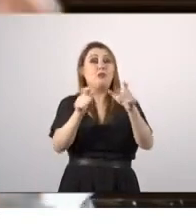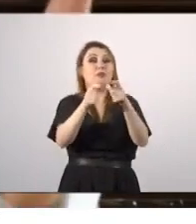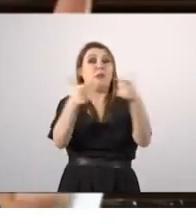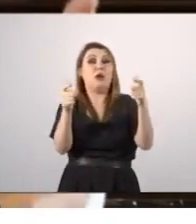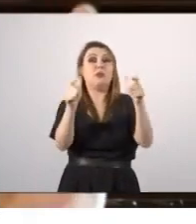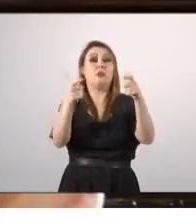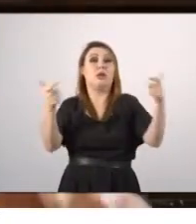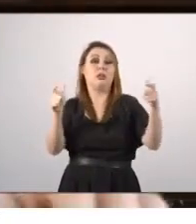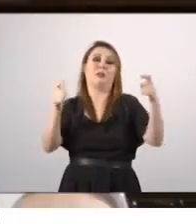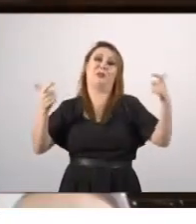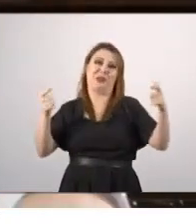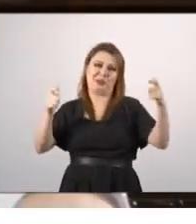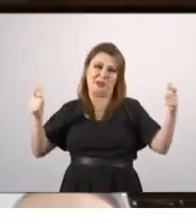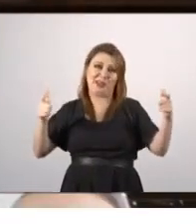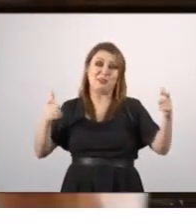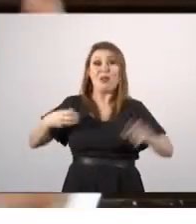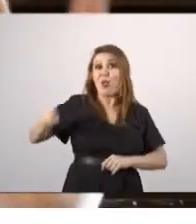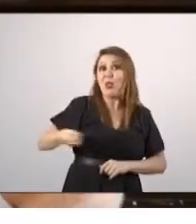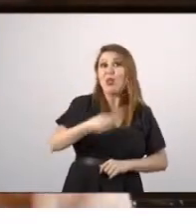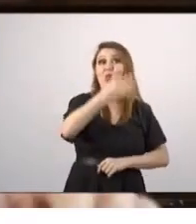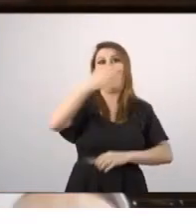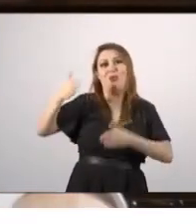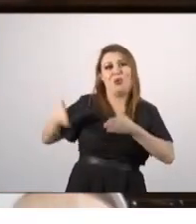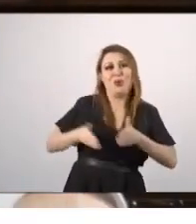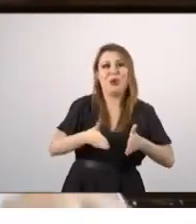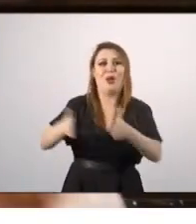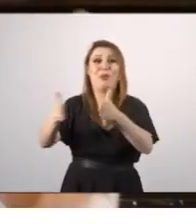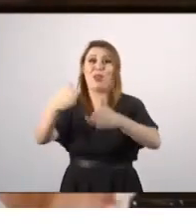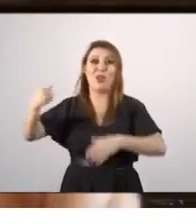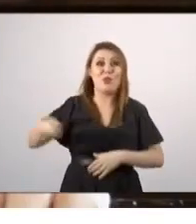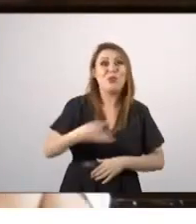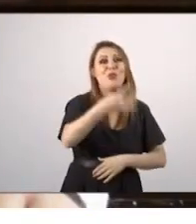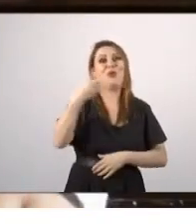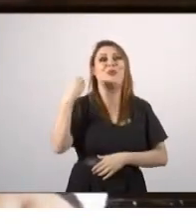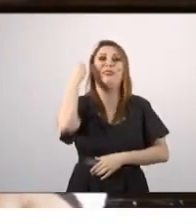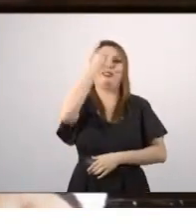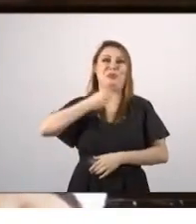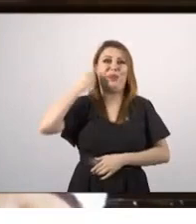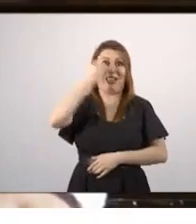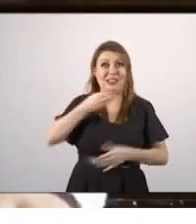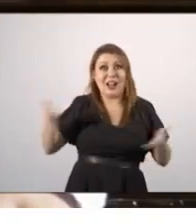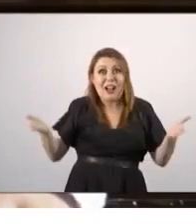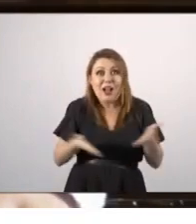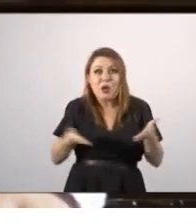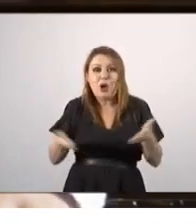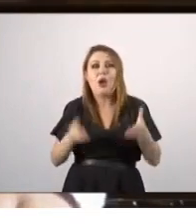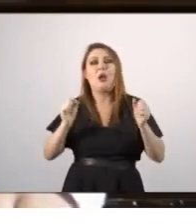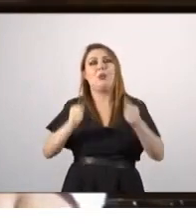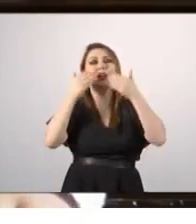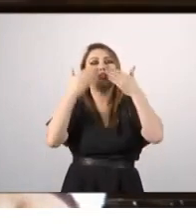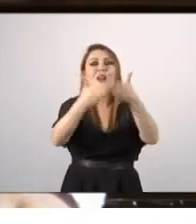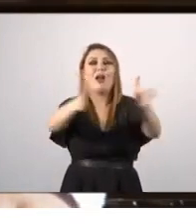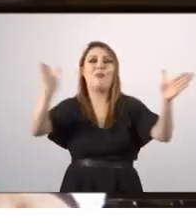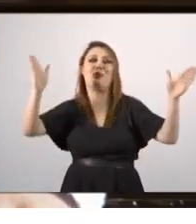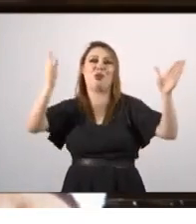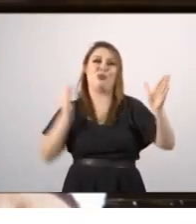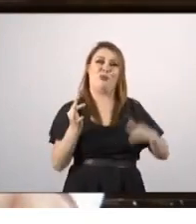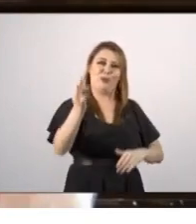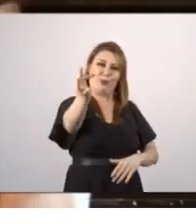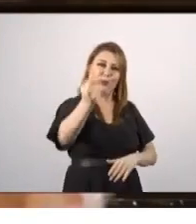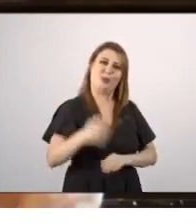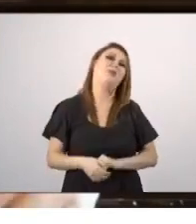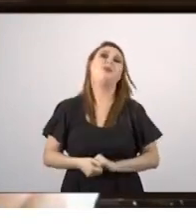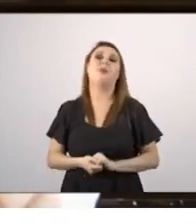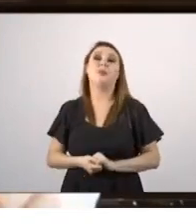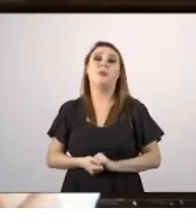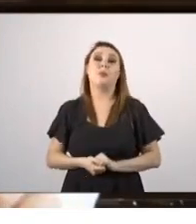os caminhos novos que essas experiências, que as experiências de agora podem abrir para o futuro.